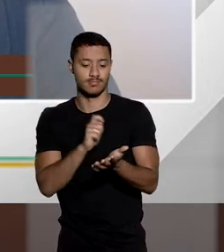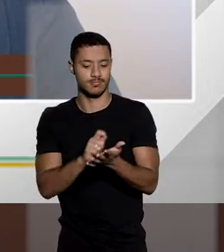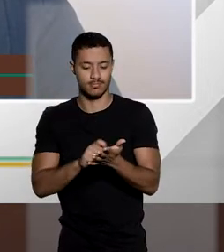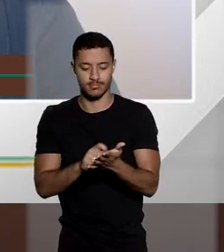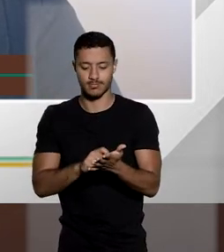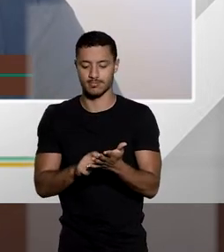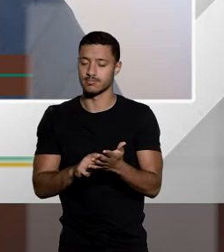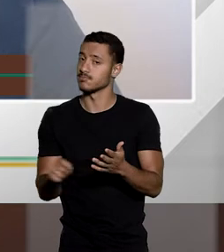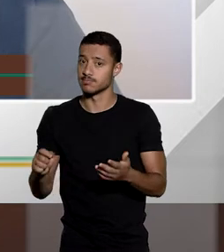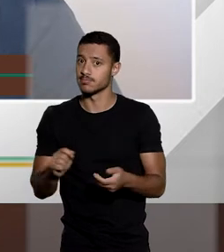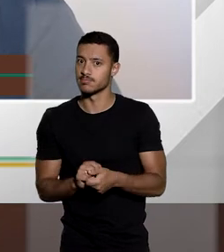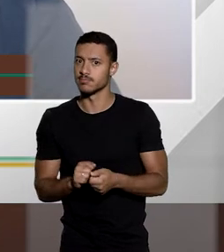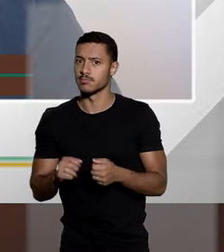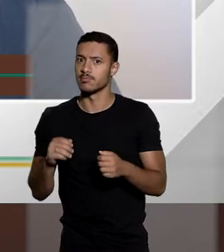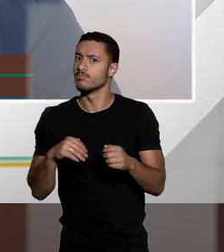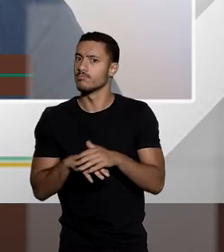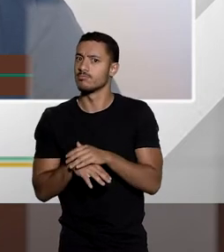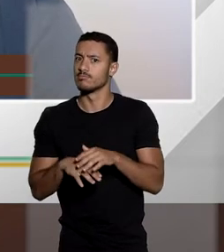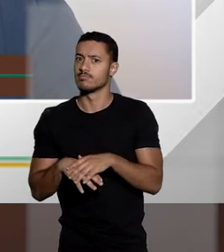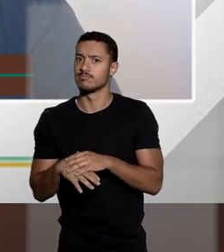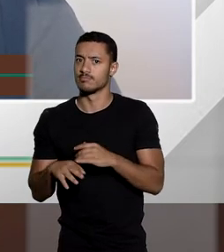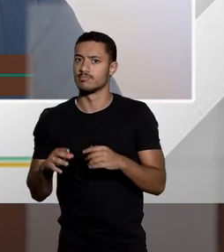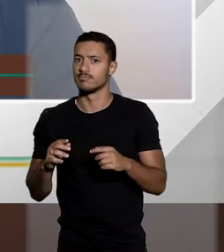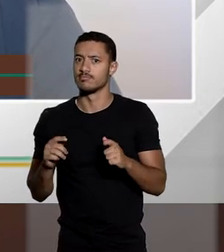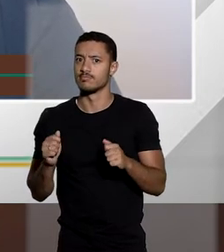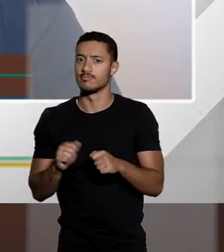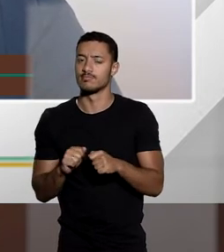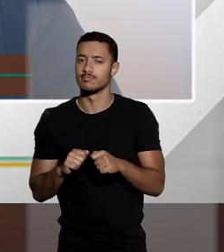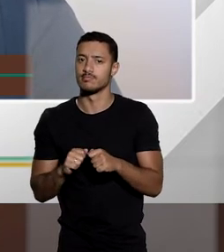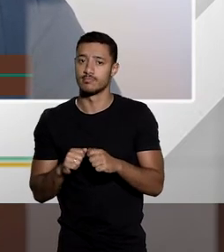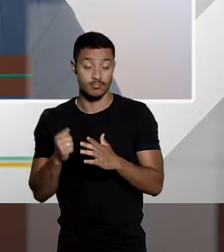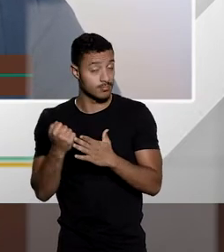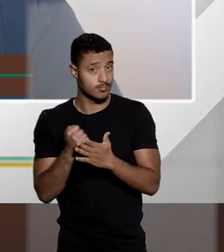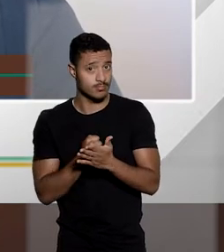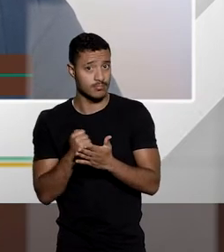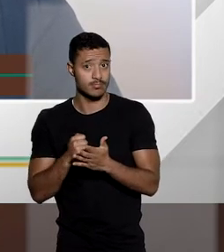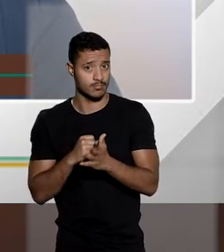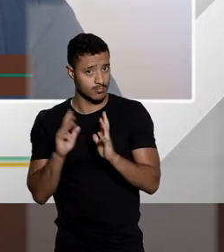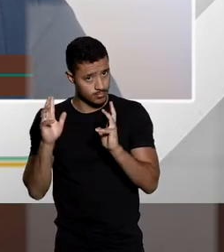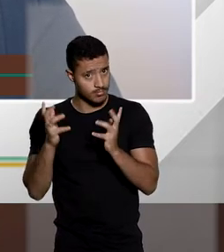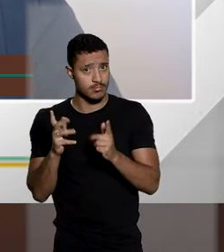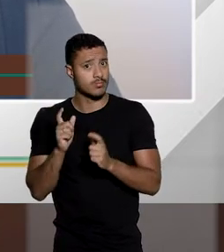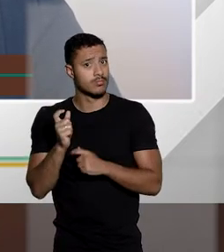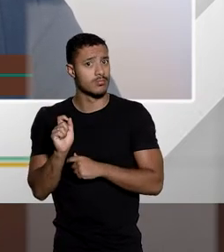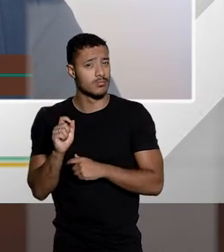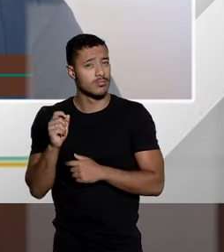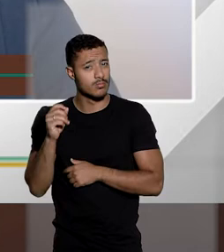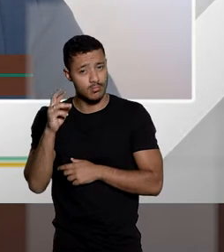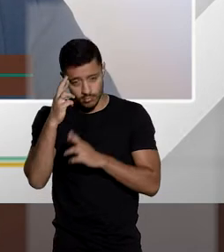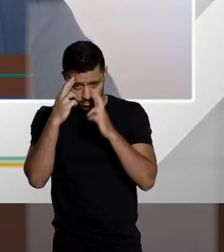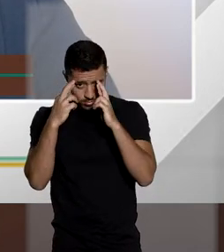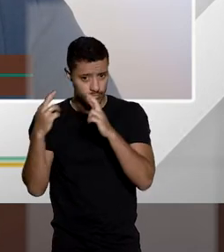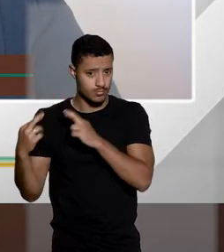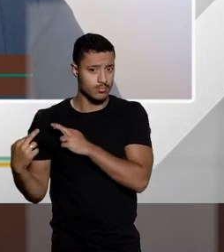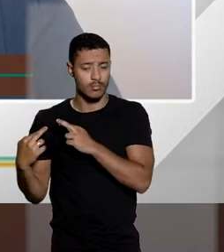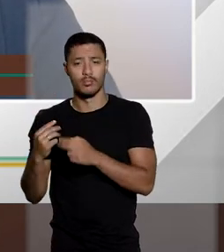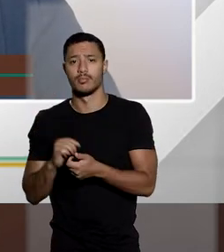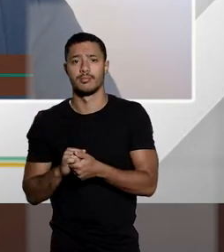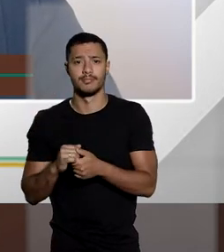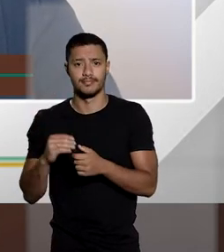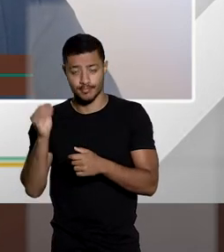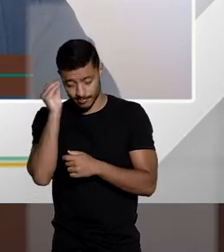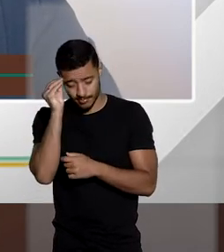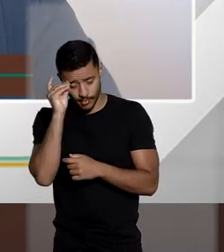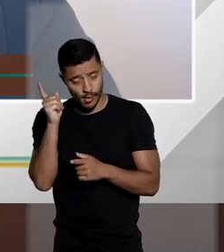assina e efetivamente pratica atos no âmbito dos contratos celebrados, qual que será o grau de responsabilização e as